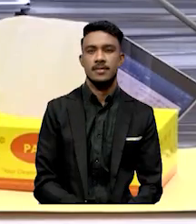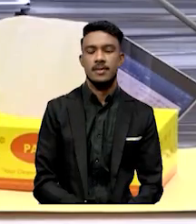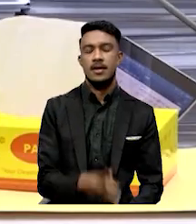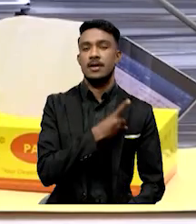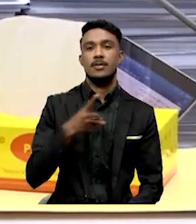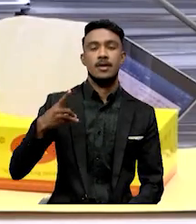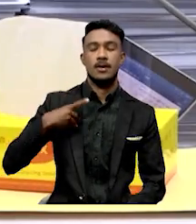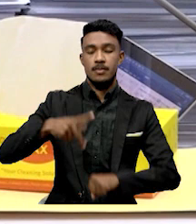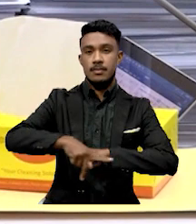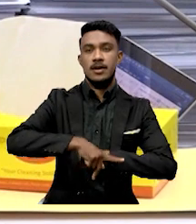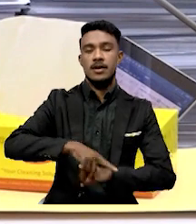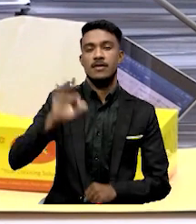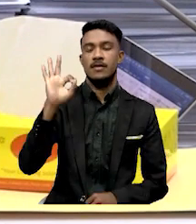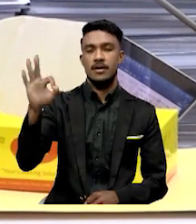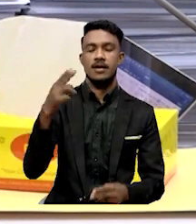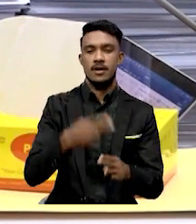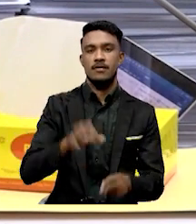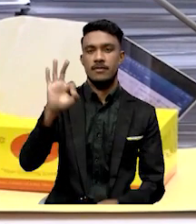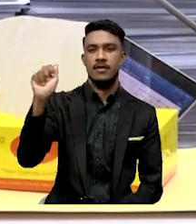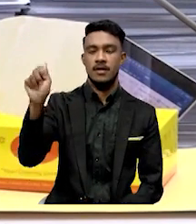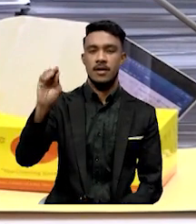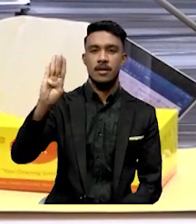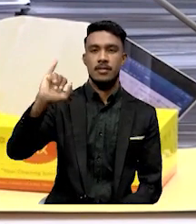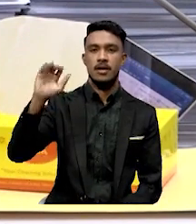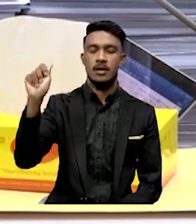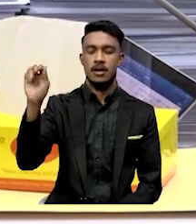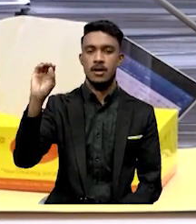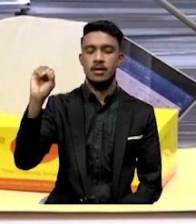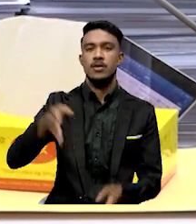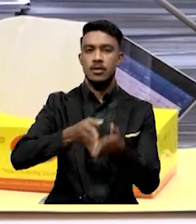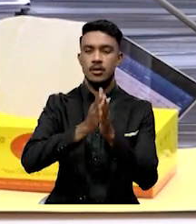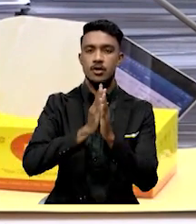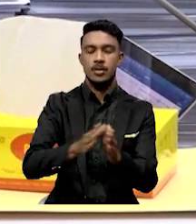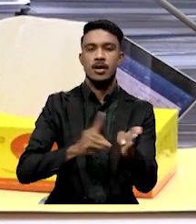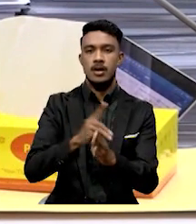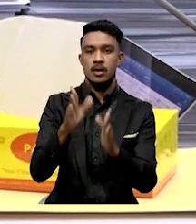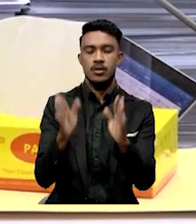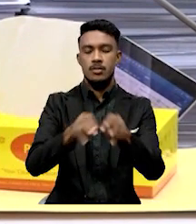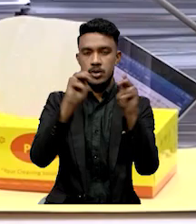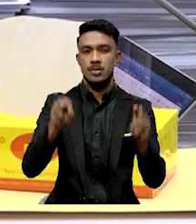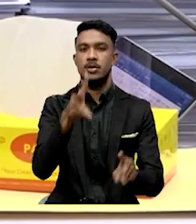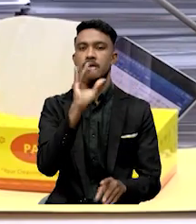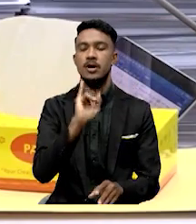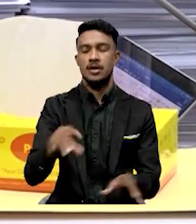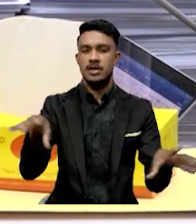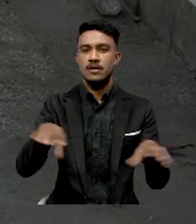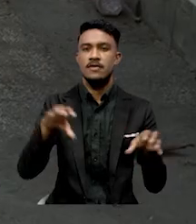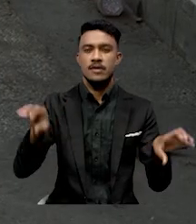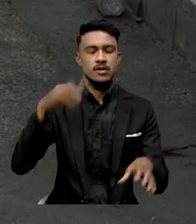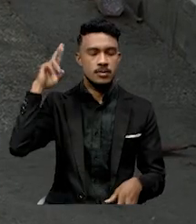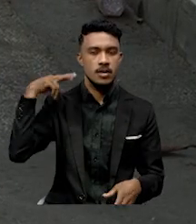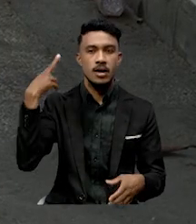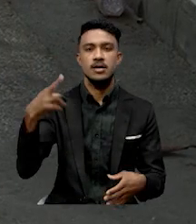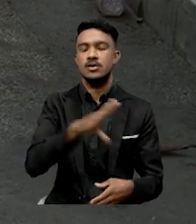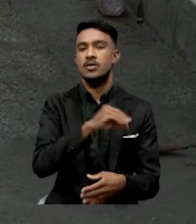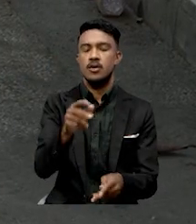Deputado bancada Fretilin Fabião de Oliveira husub autoridade di município Dili tem que serviço macas no halo gestão di Akbalishu. Hudi